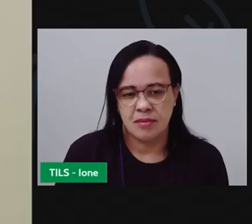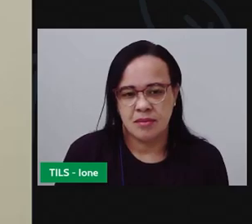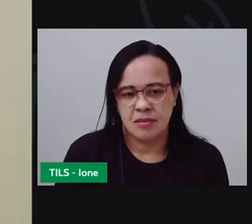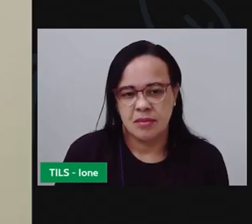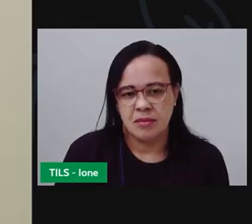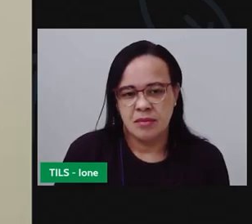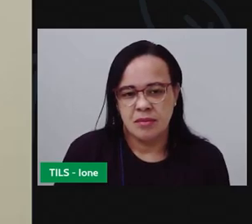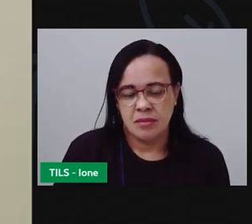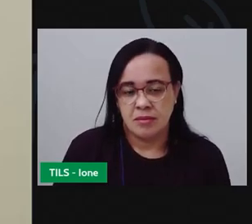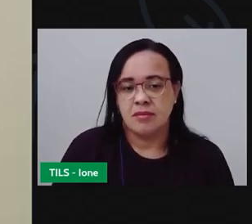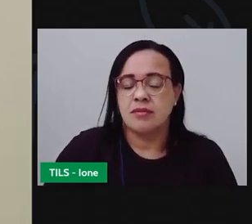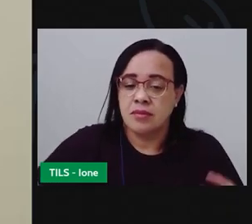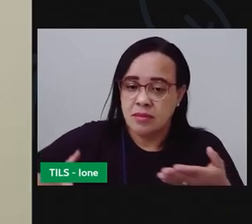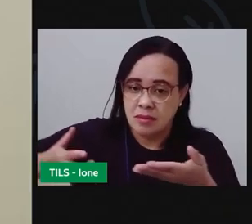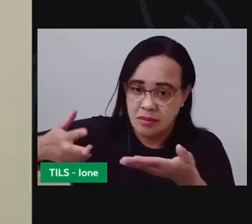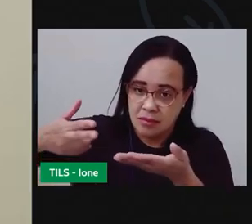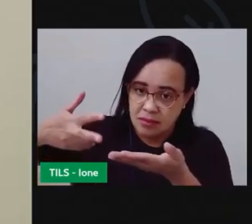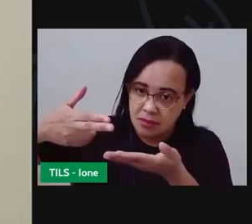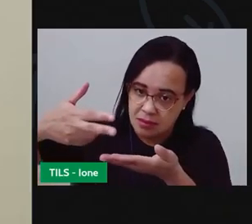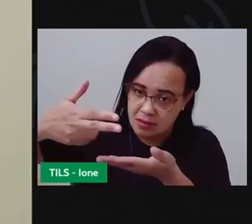Vai cortando.